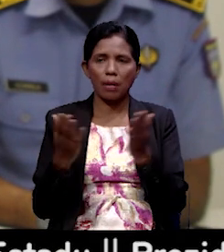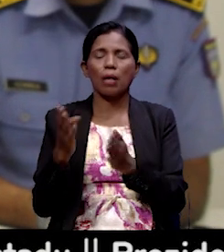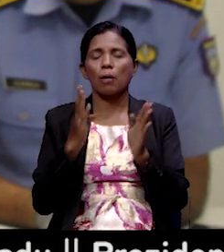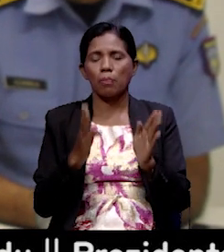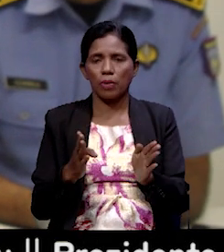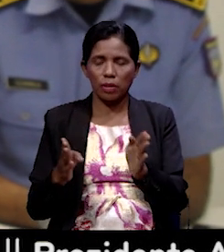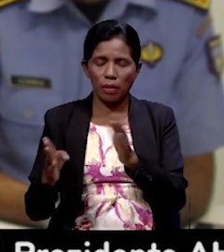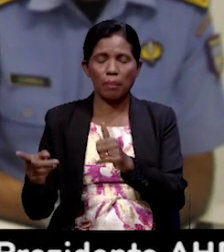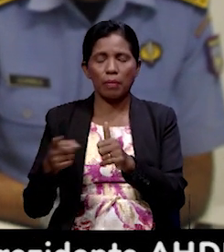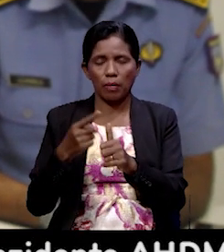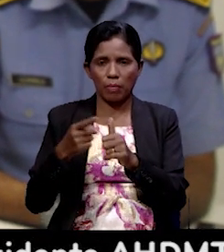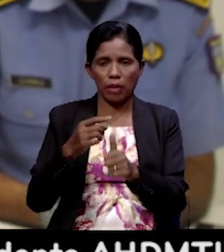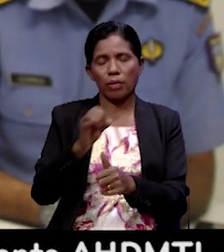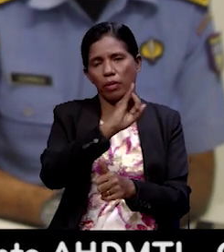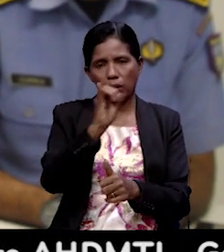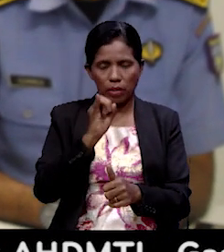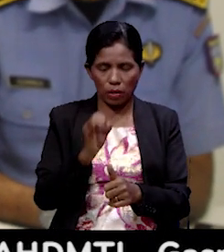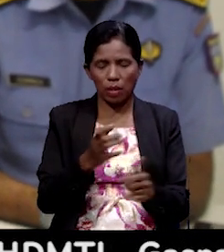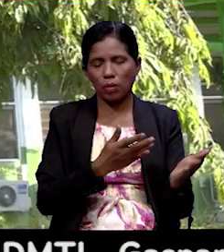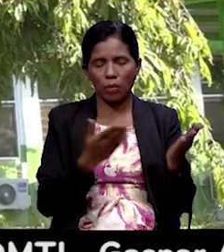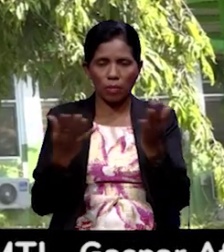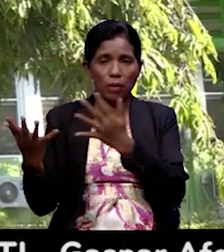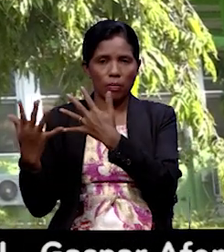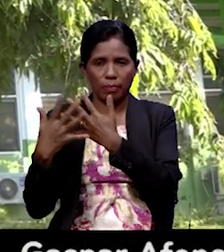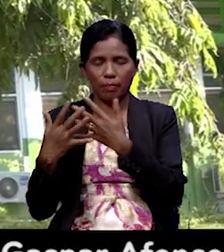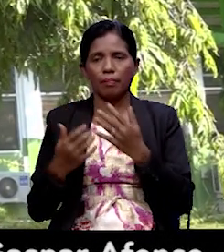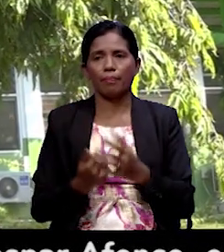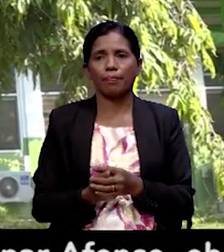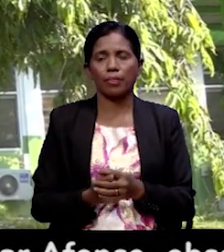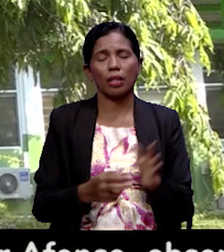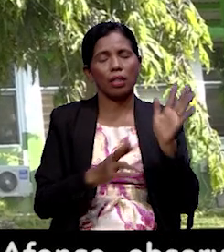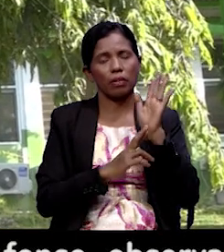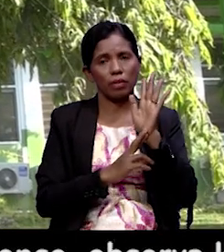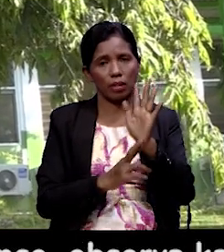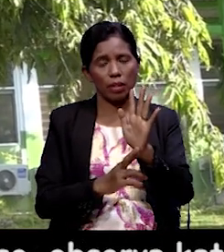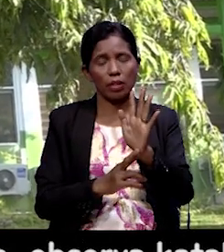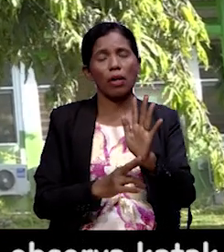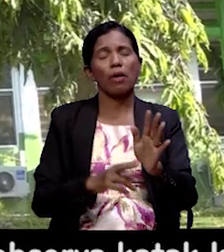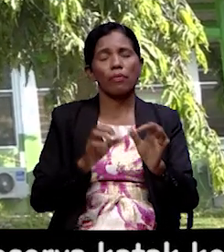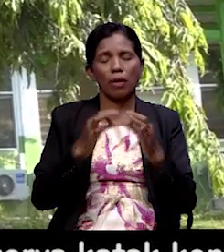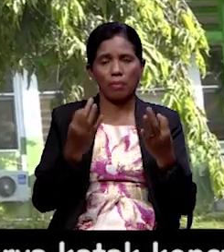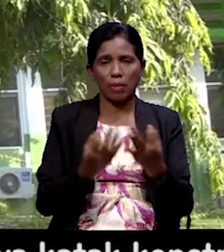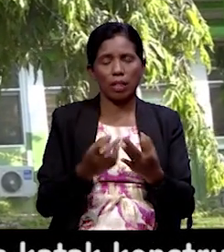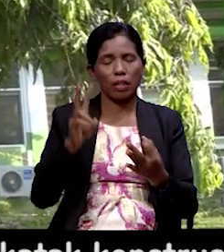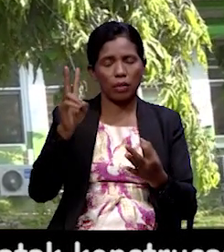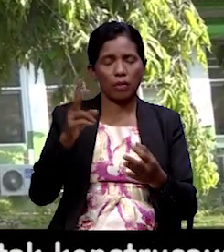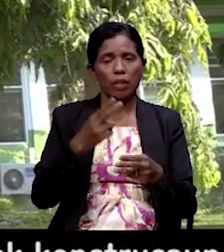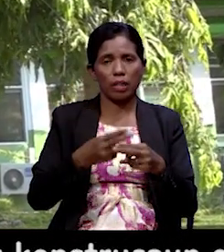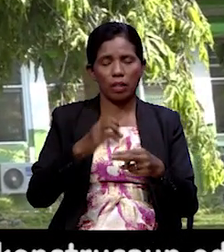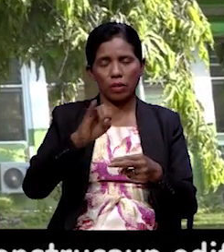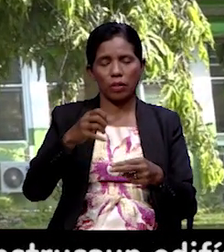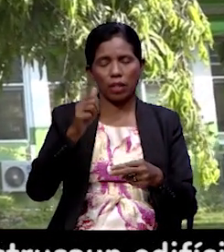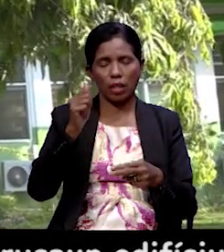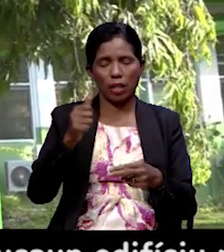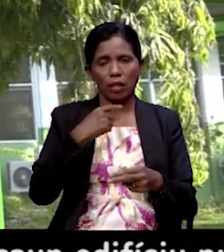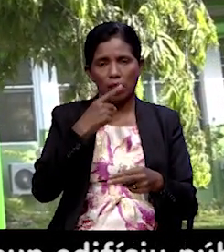primeiro interrogatório antes de 72 horas. Antes de mostrar, representante da família, o suspeito na rua, o inicial JA, lamenta o